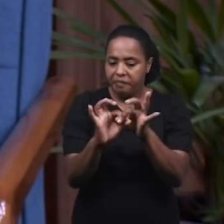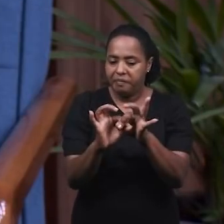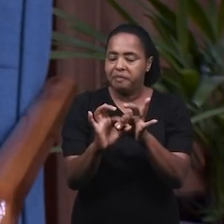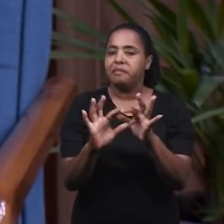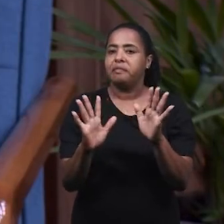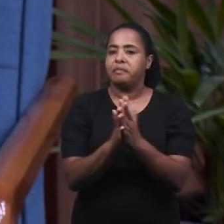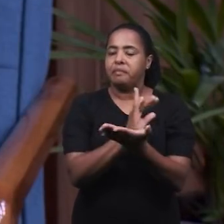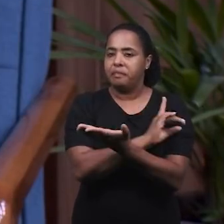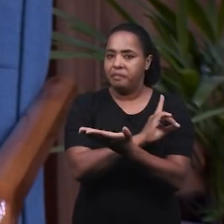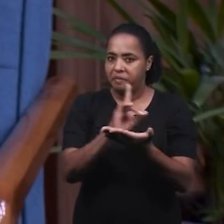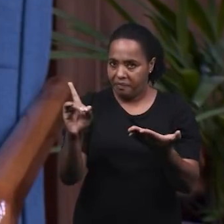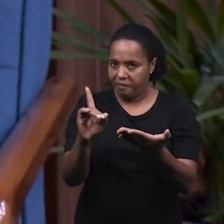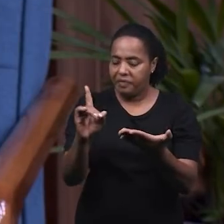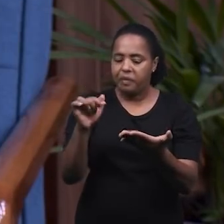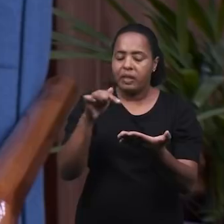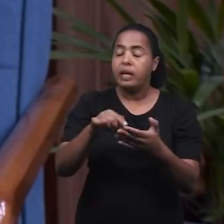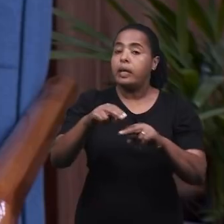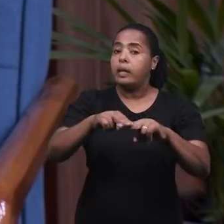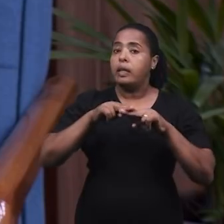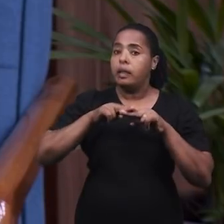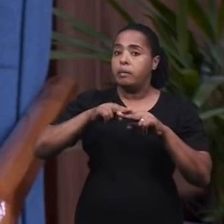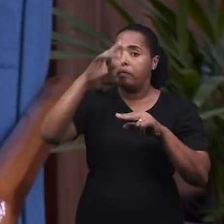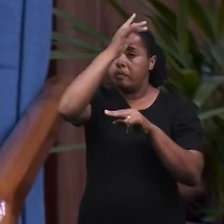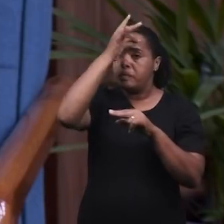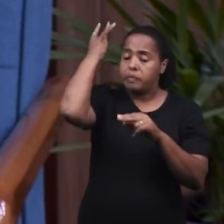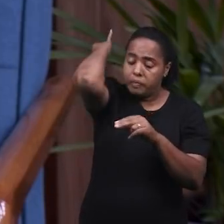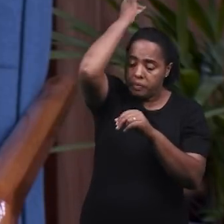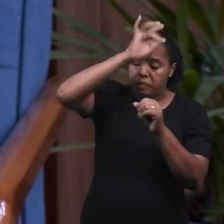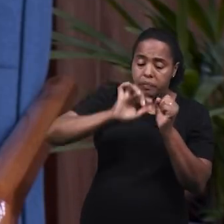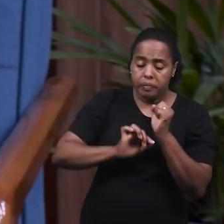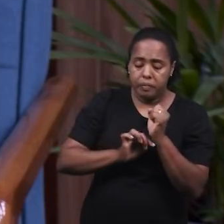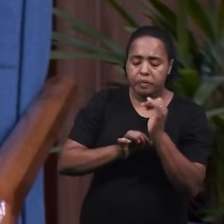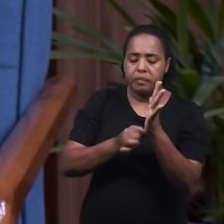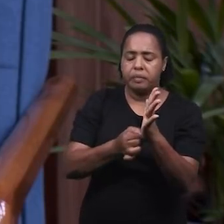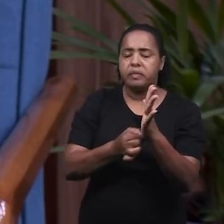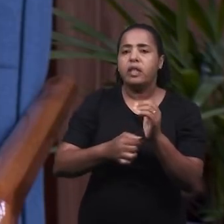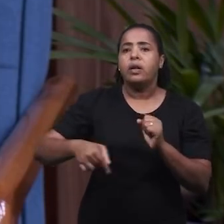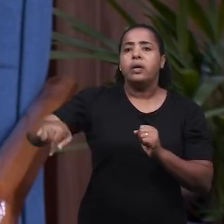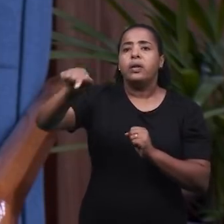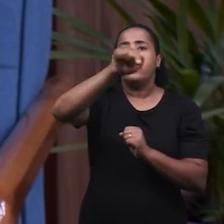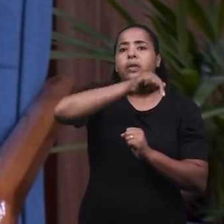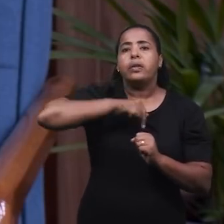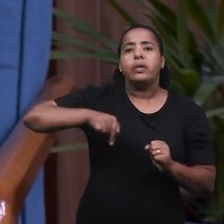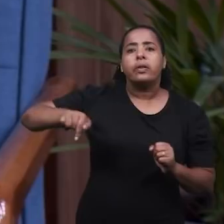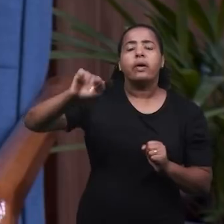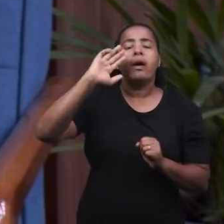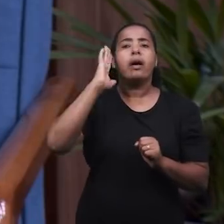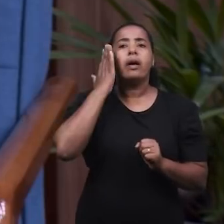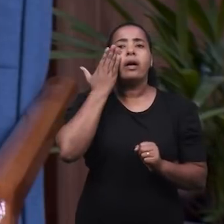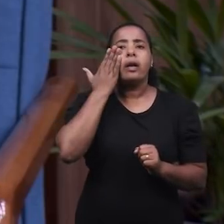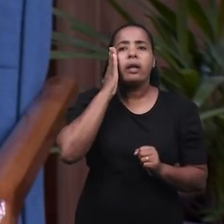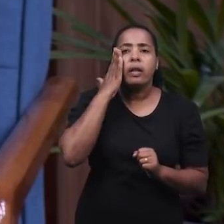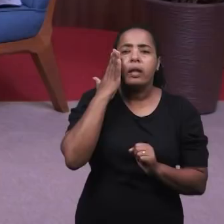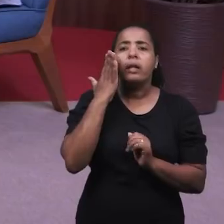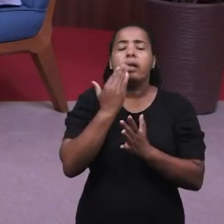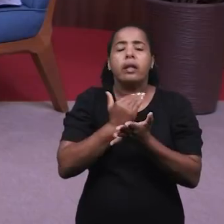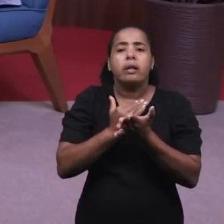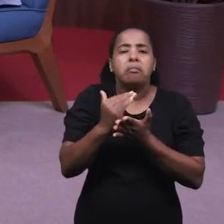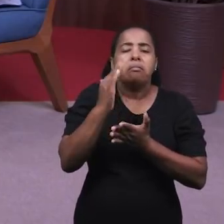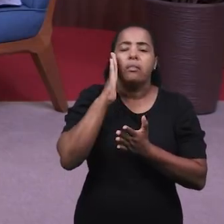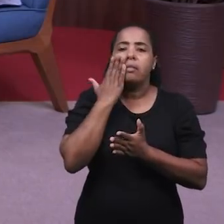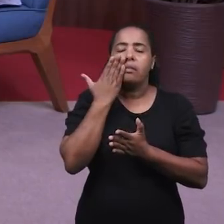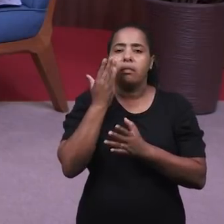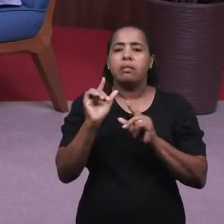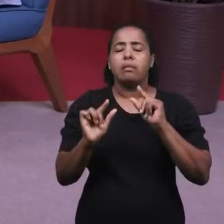consolidados na palavra do Senhor e que, através da revelação do Espírito Santo, nós passamos a entender esse